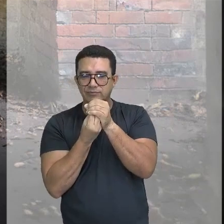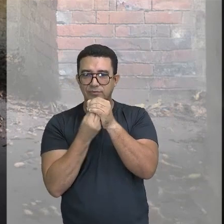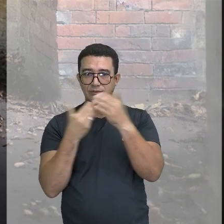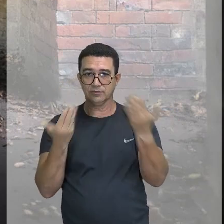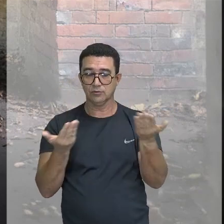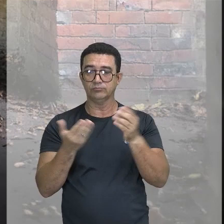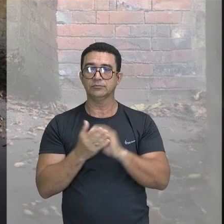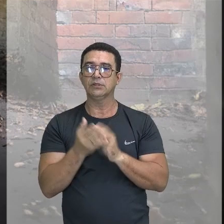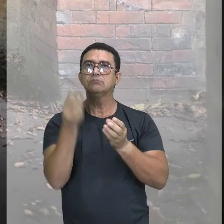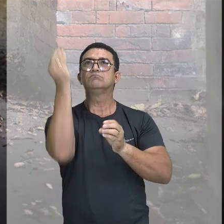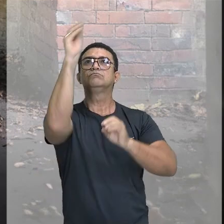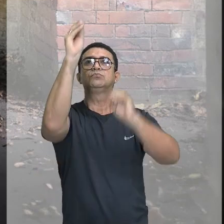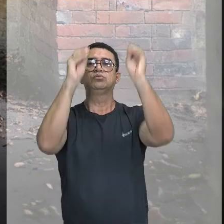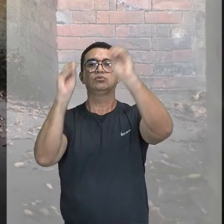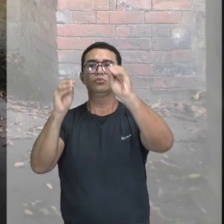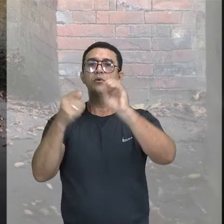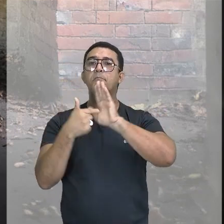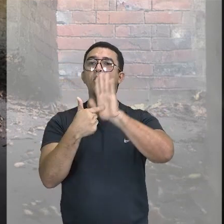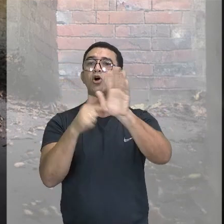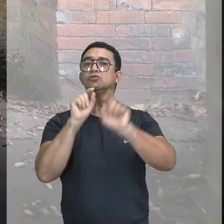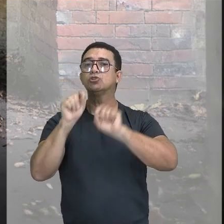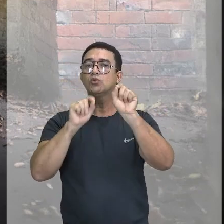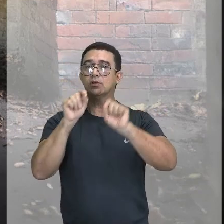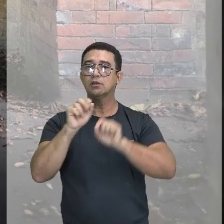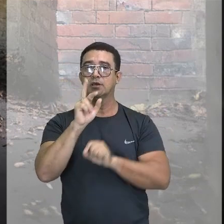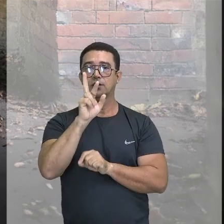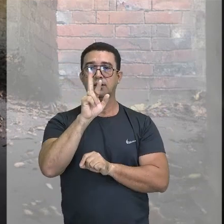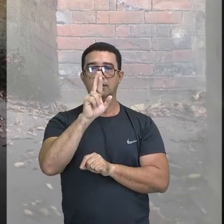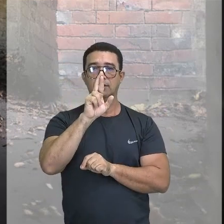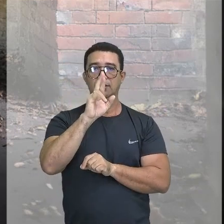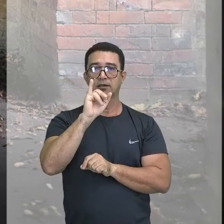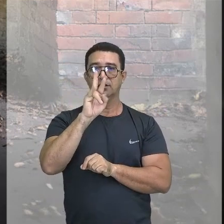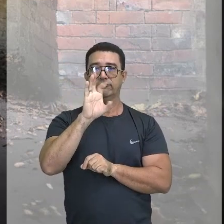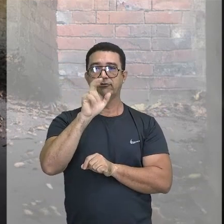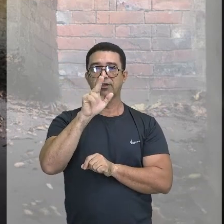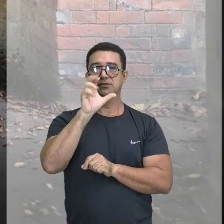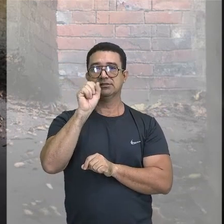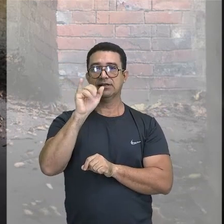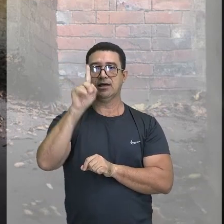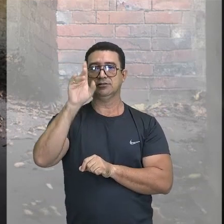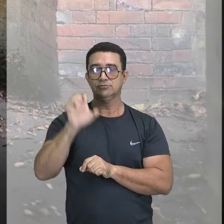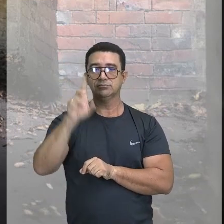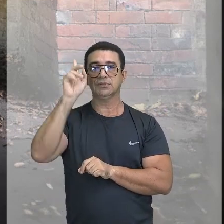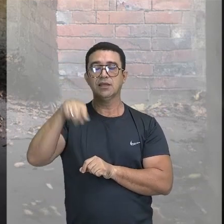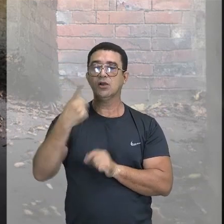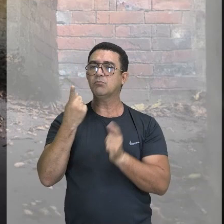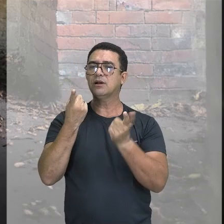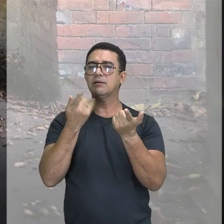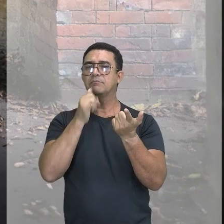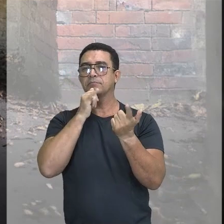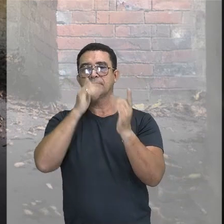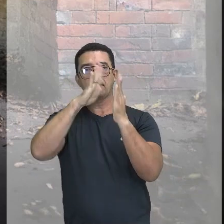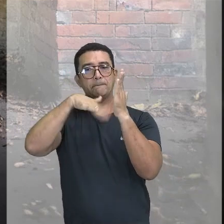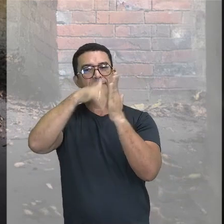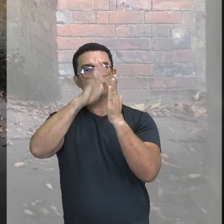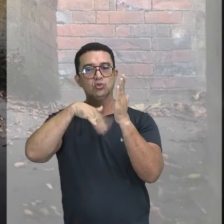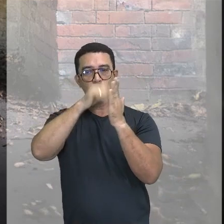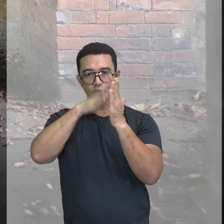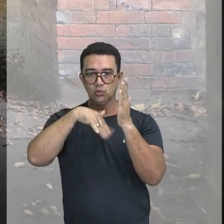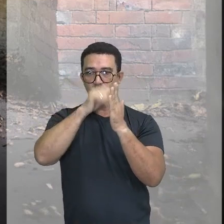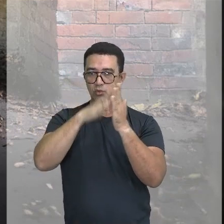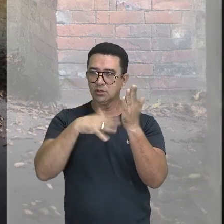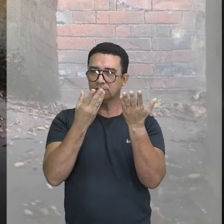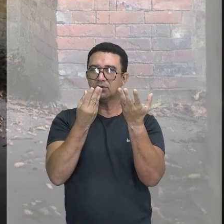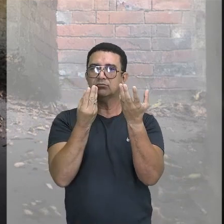no Revage Park. Ela oferecia uma grande e decadente pintura de natureza morta, vanitas de